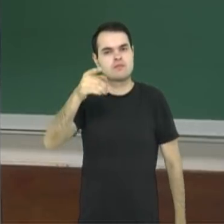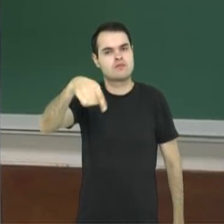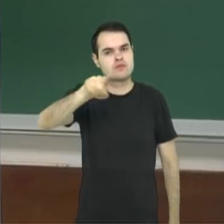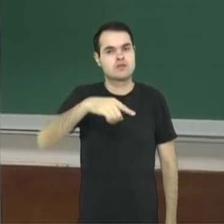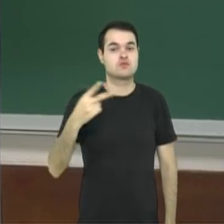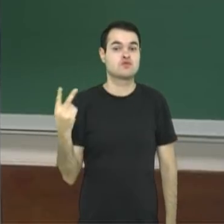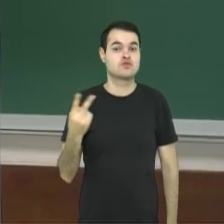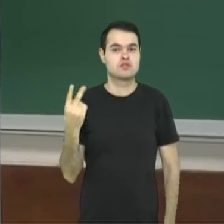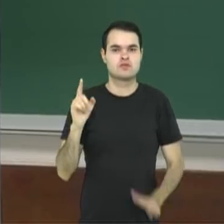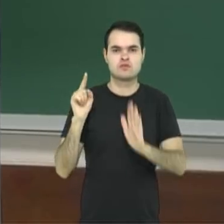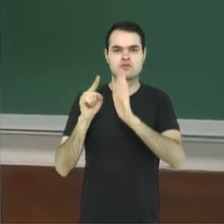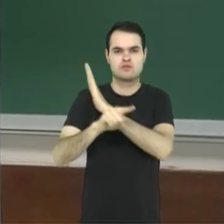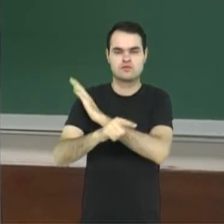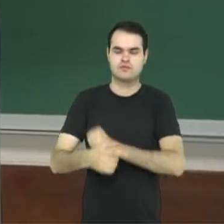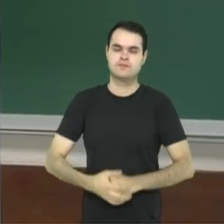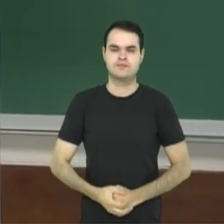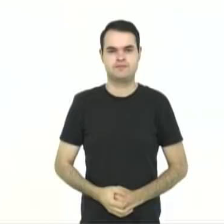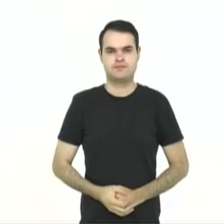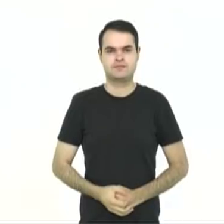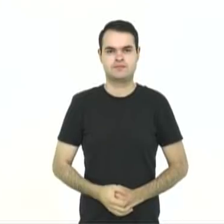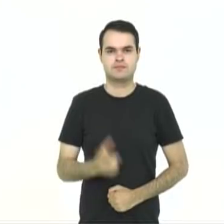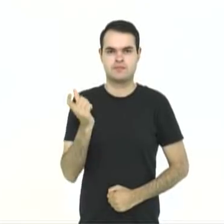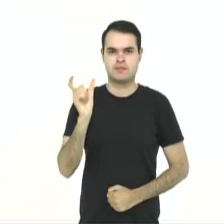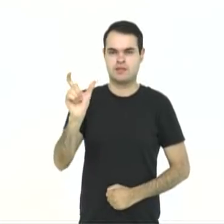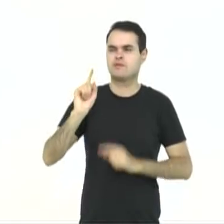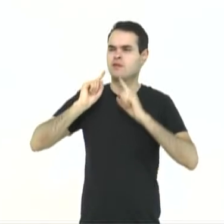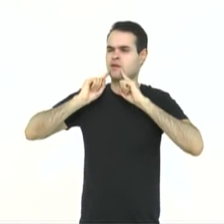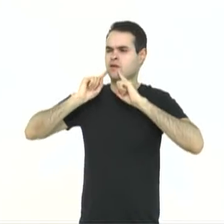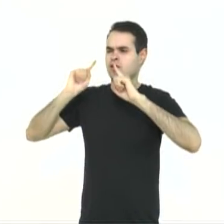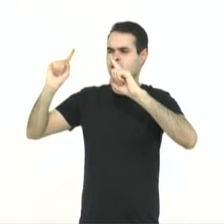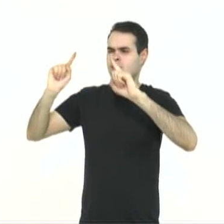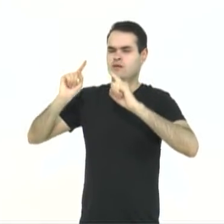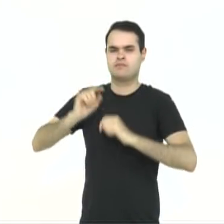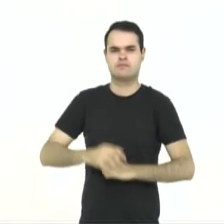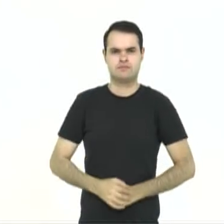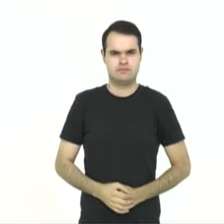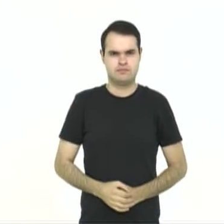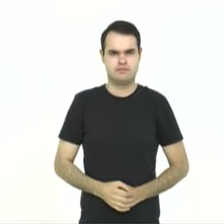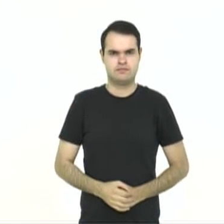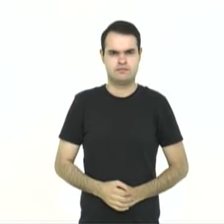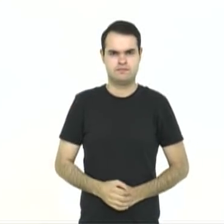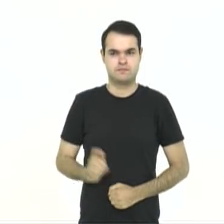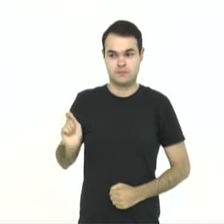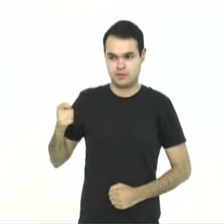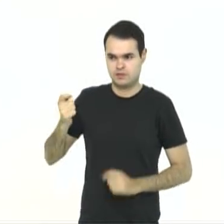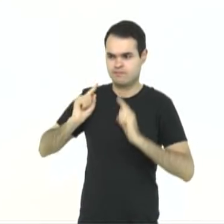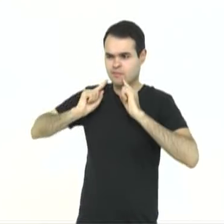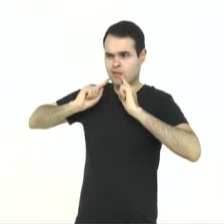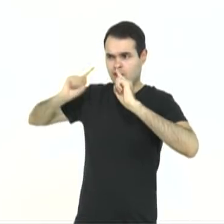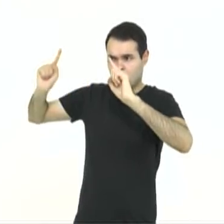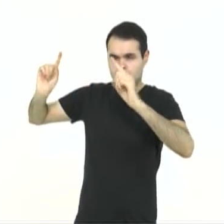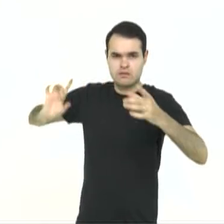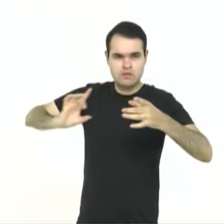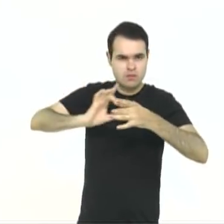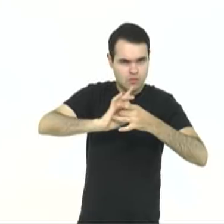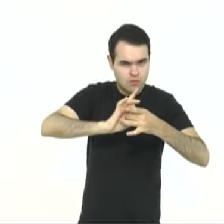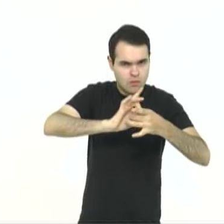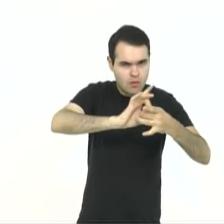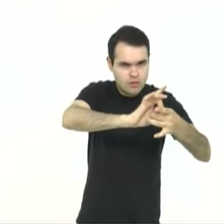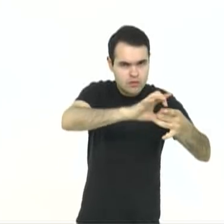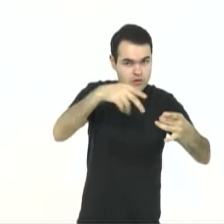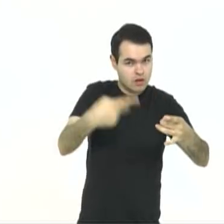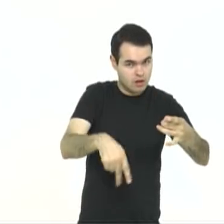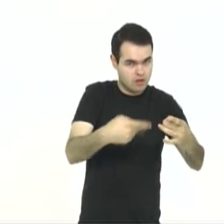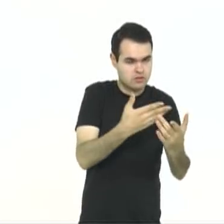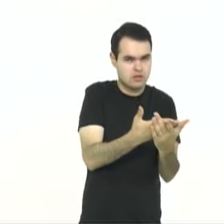nosso segundo quiz. Né? A palavra reclamação, se referindo ao nosso contexto, né, da aula de